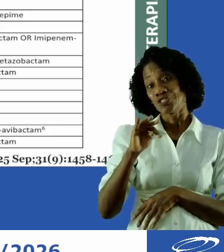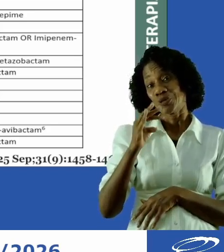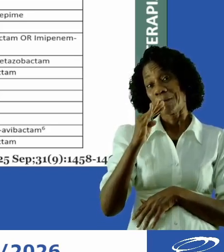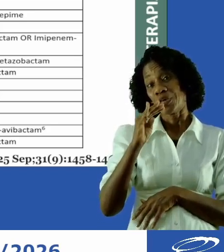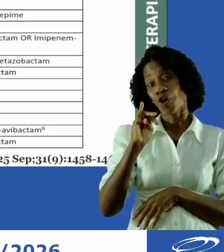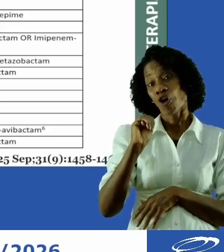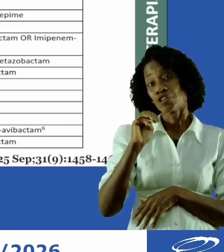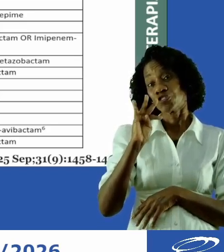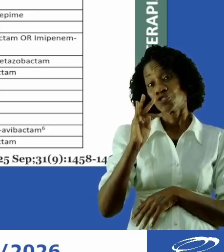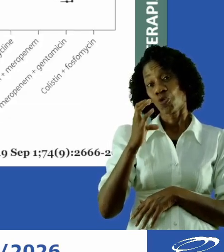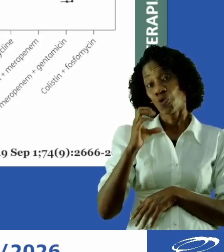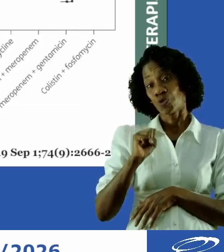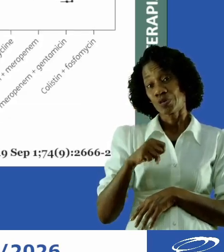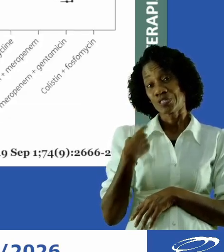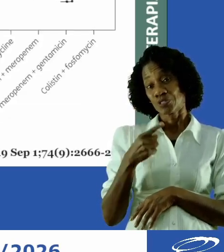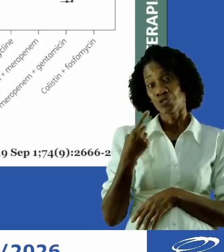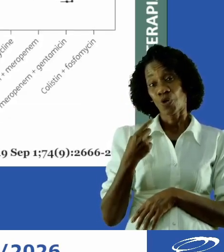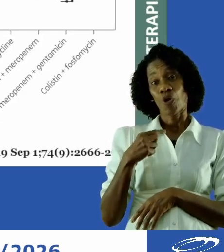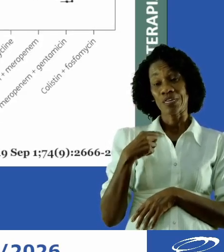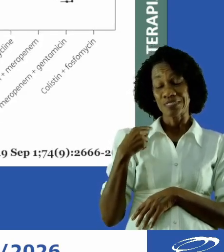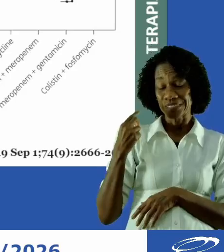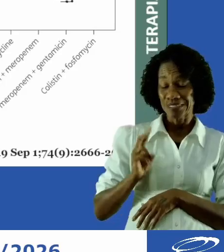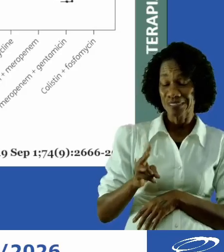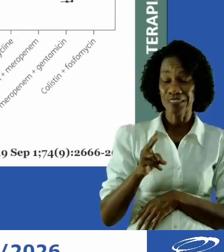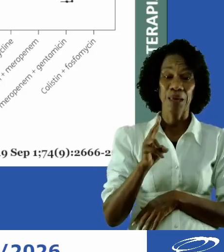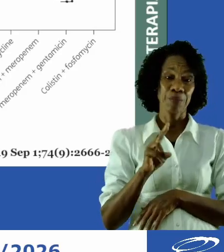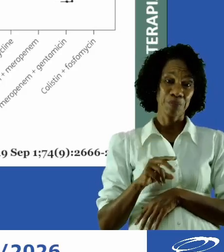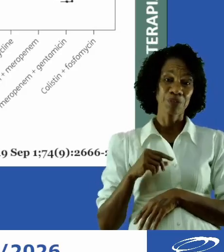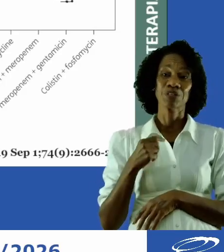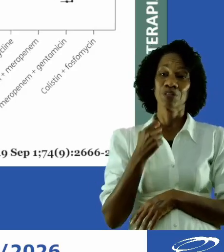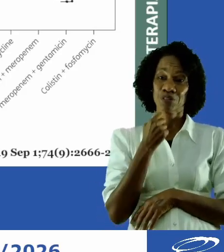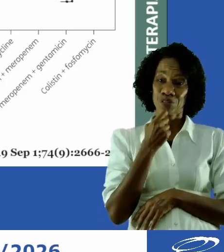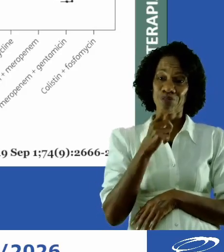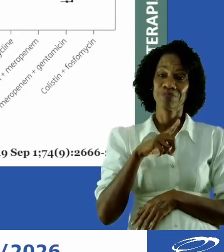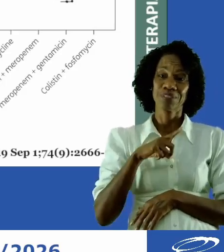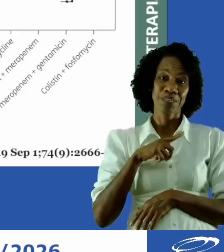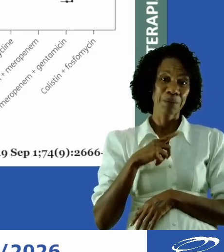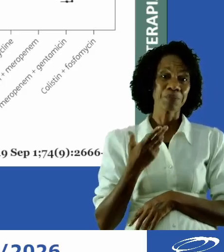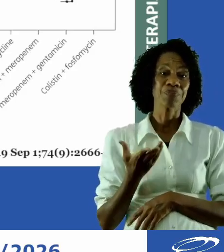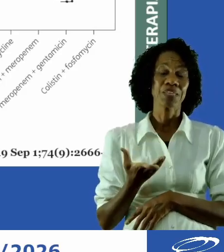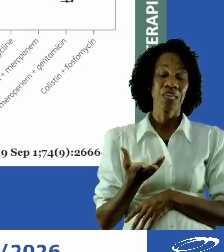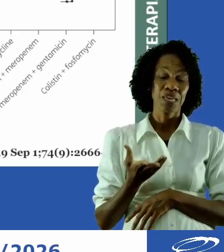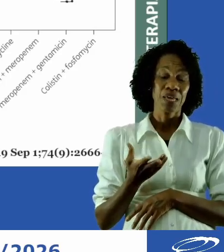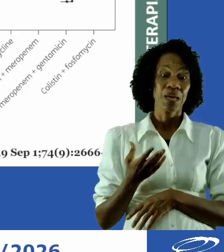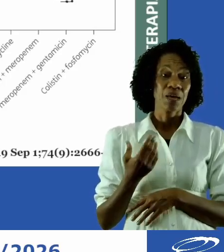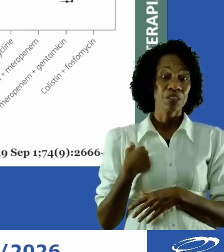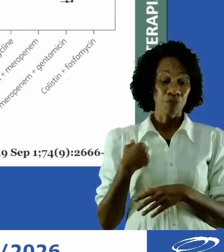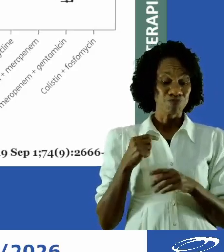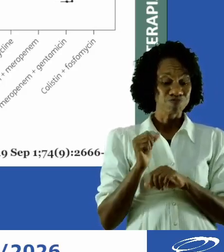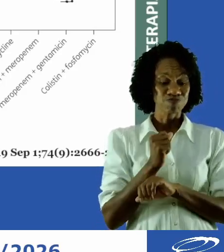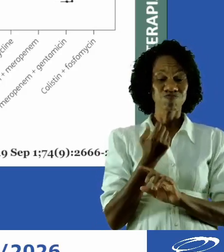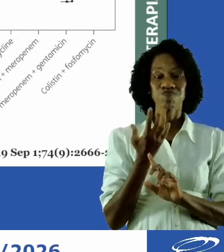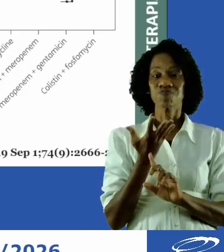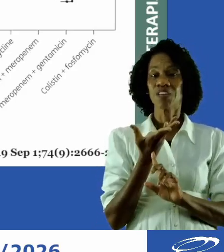que é o que nós utilizamos todo dia, mas existem muito poucos estudos e eu acho que esse é o melhor de todos os estudos. Então, isso aqui para mim é arte. O